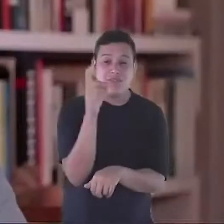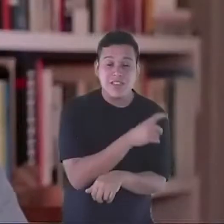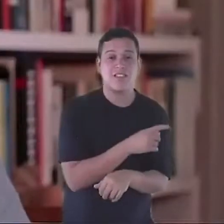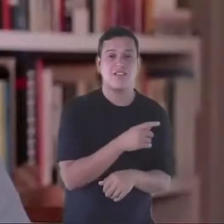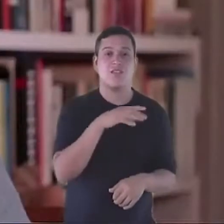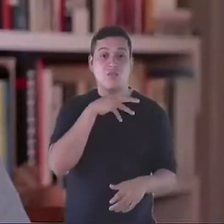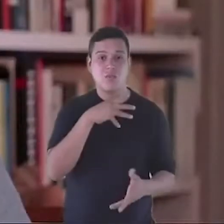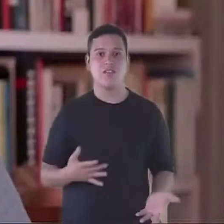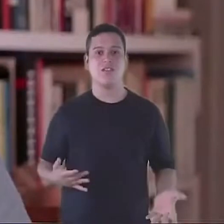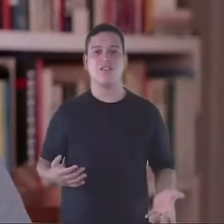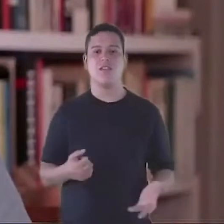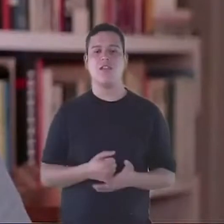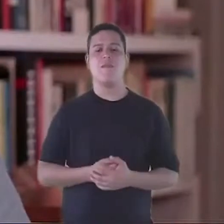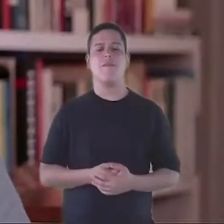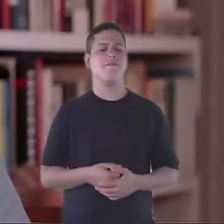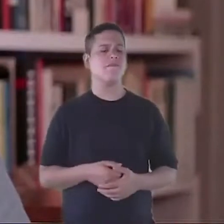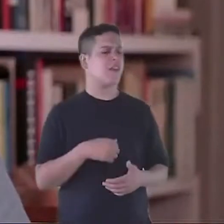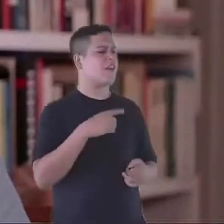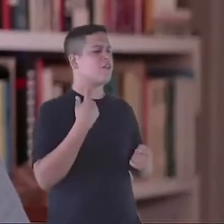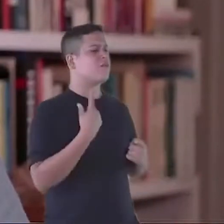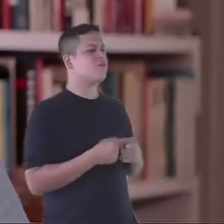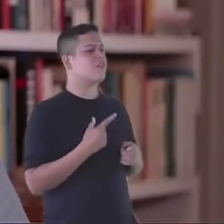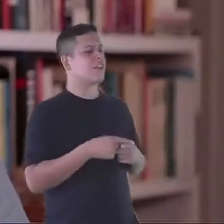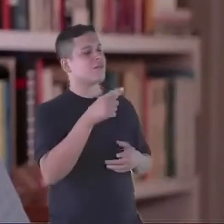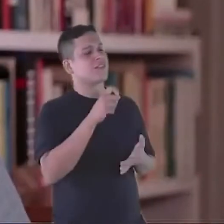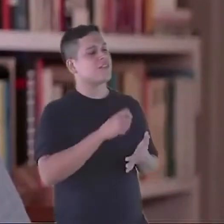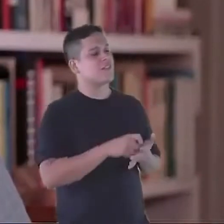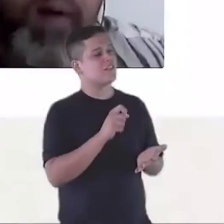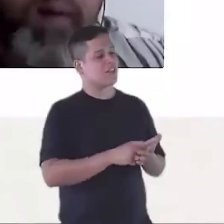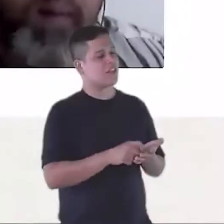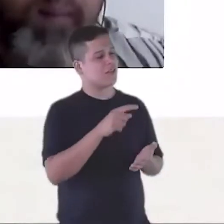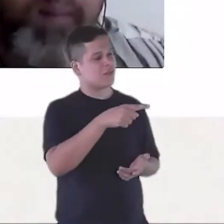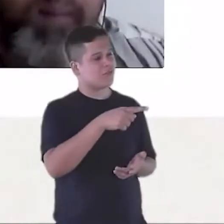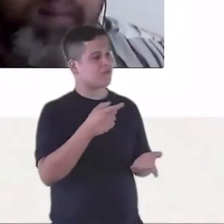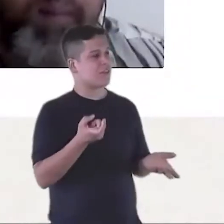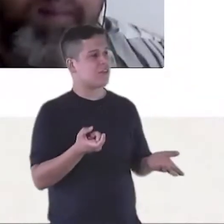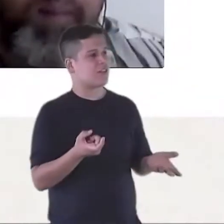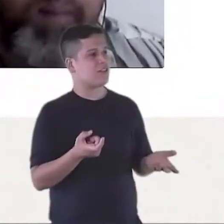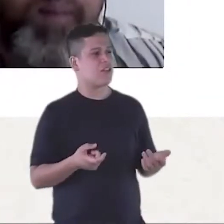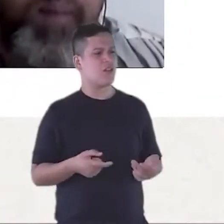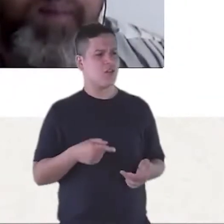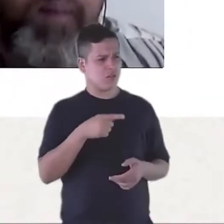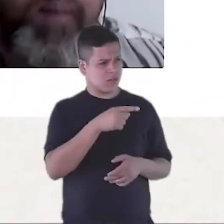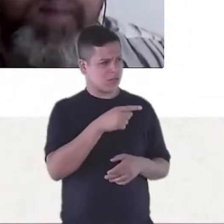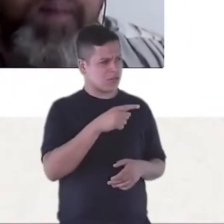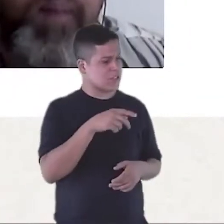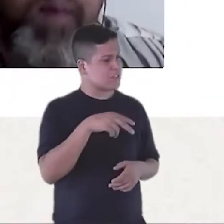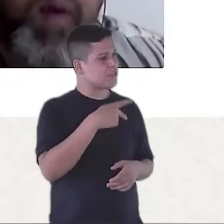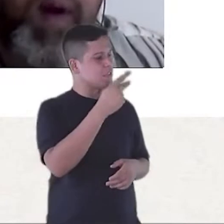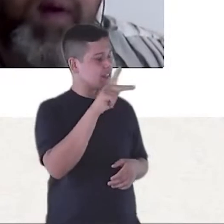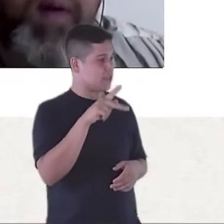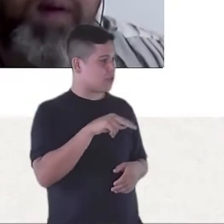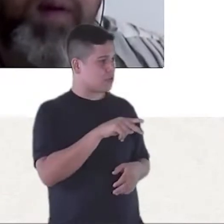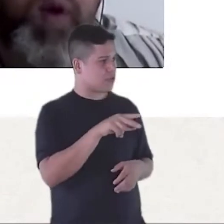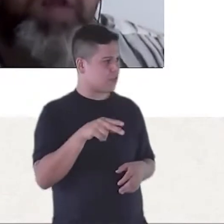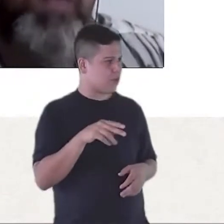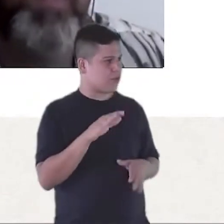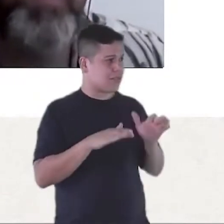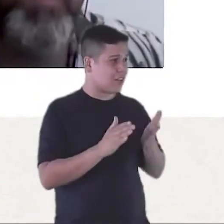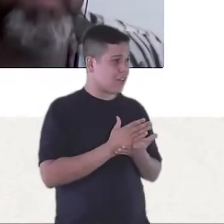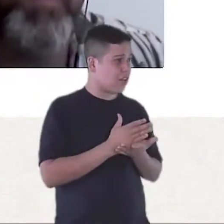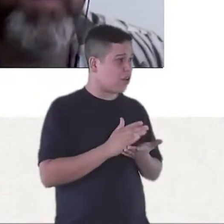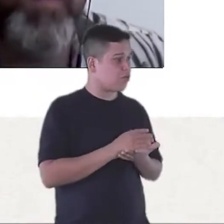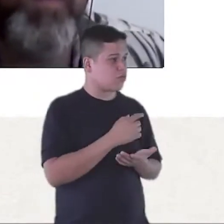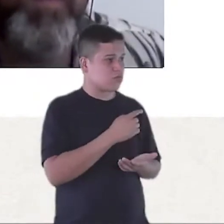você pôs esse texto? Que eu fiquei muito curioso aqui. Você não perdeu o irmão? Perdeu? Todos estão vivos, não estão? Qual?